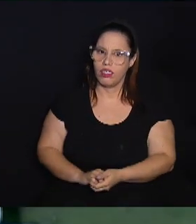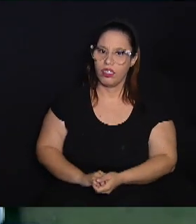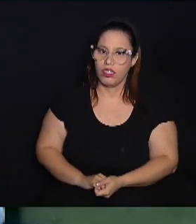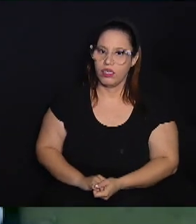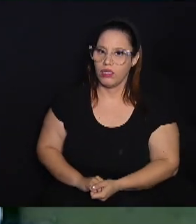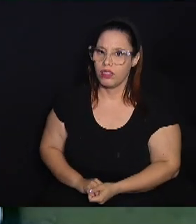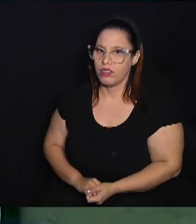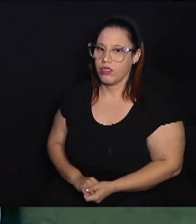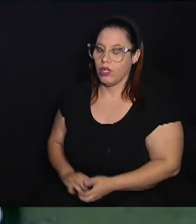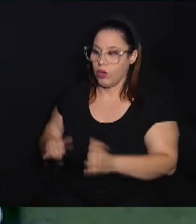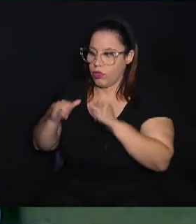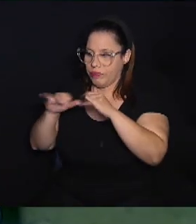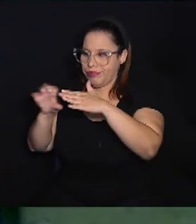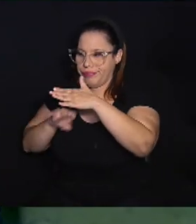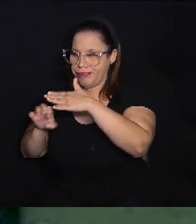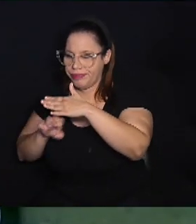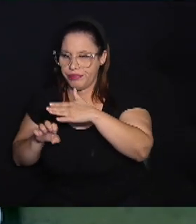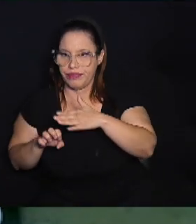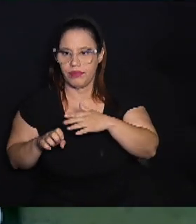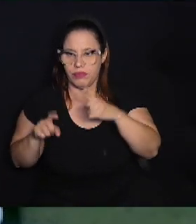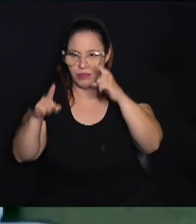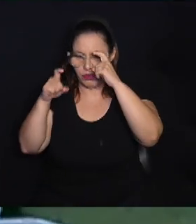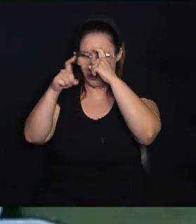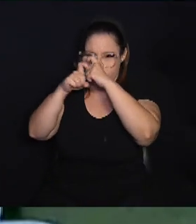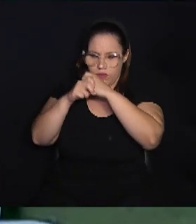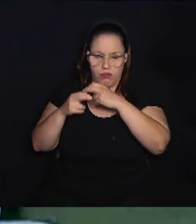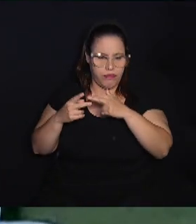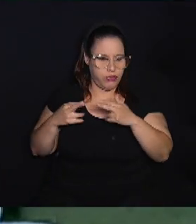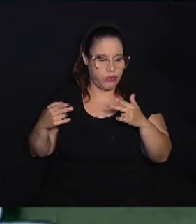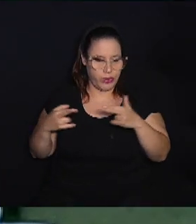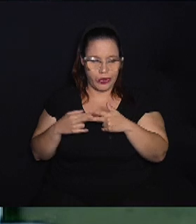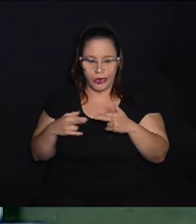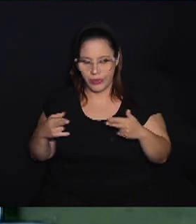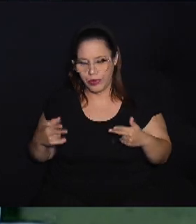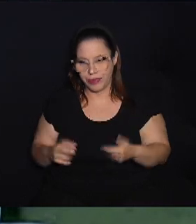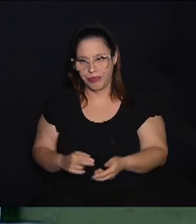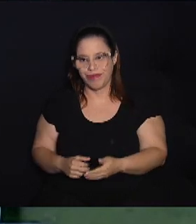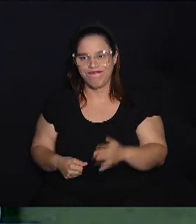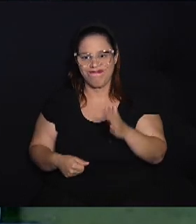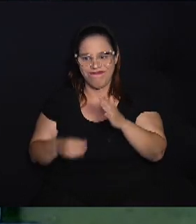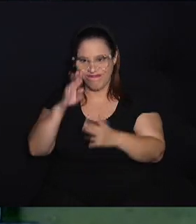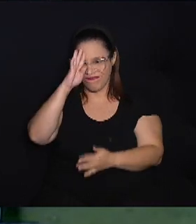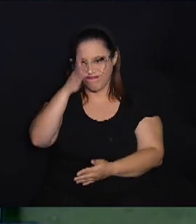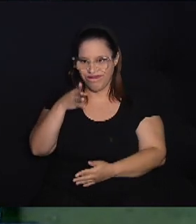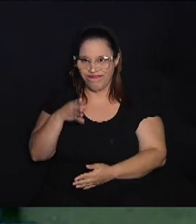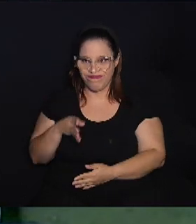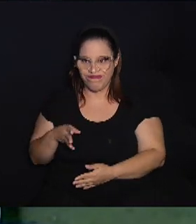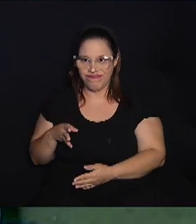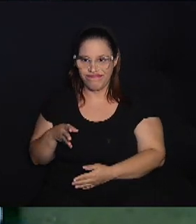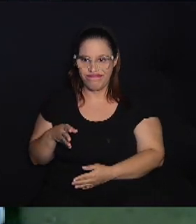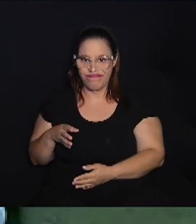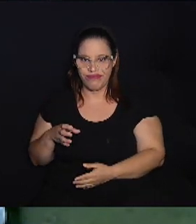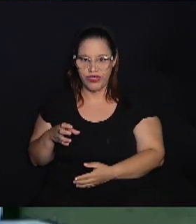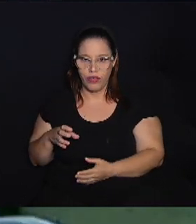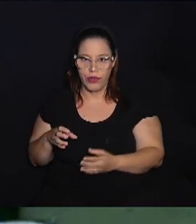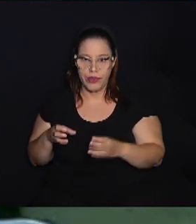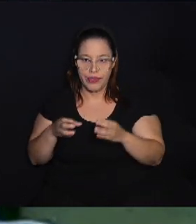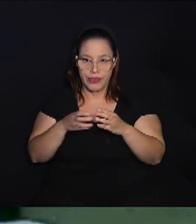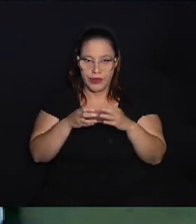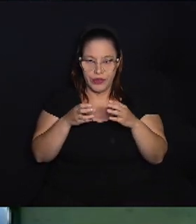No que diz respeito às cooperativas, as dificuldades são inúmeras. Principalmente por serem grupos que